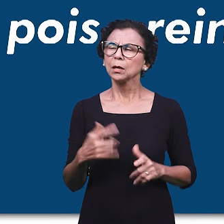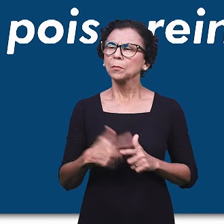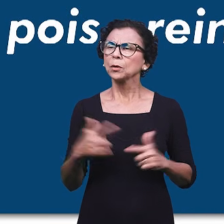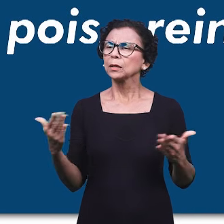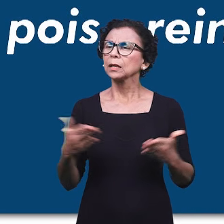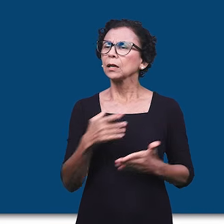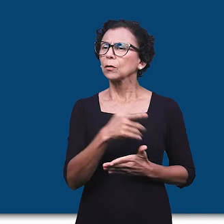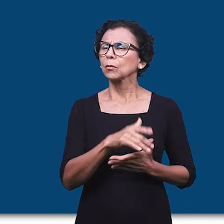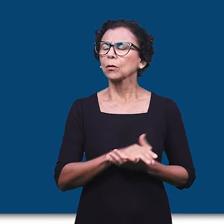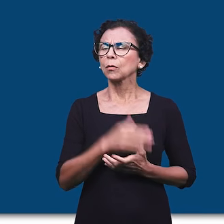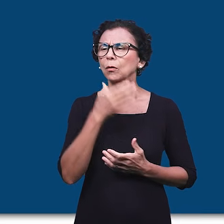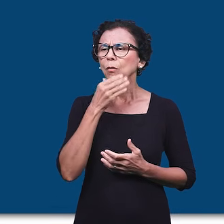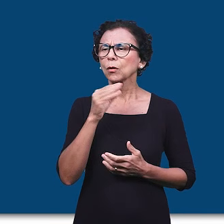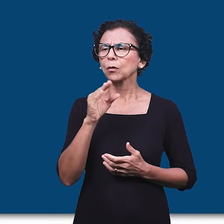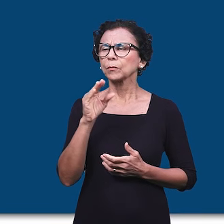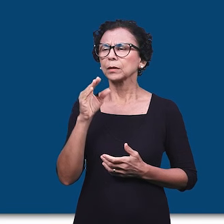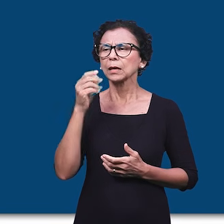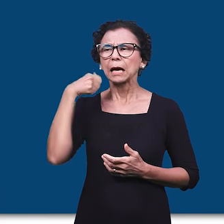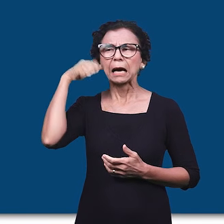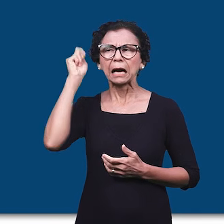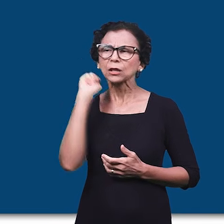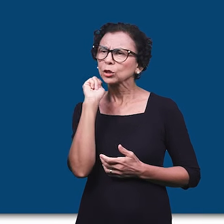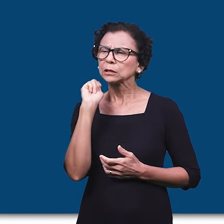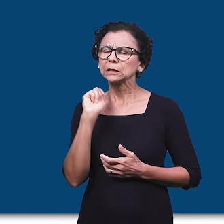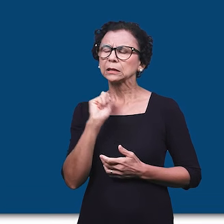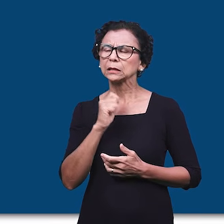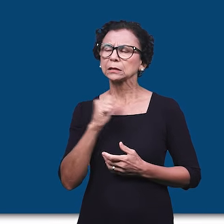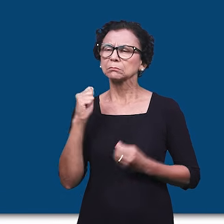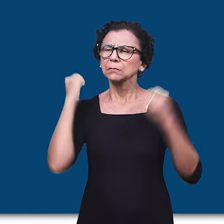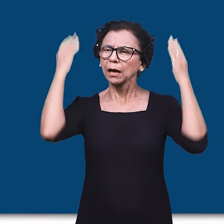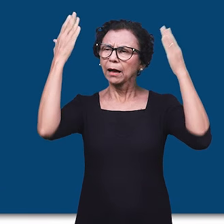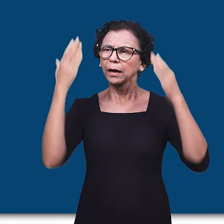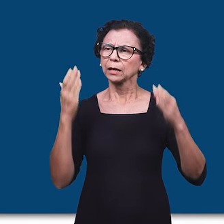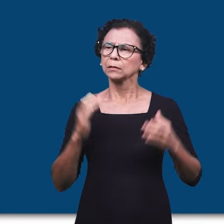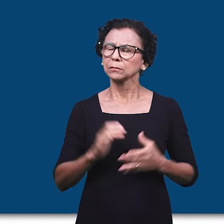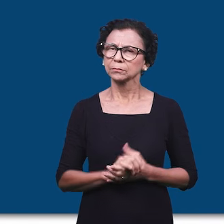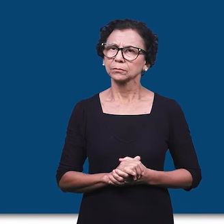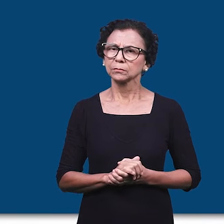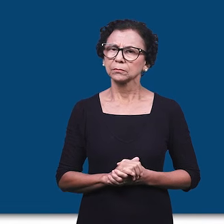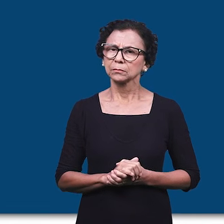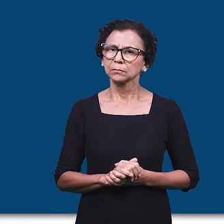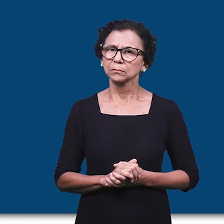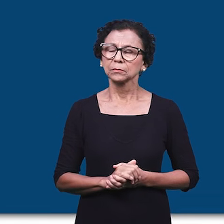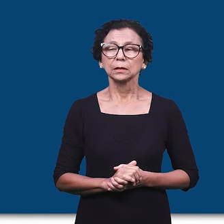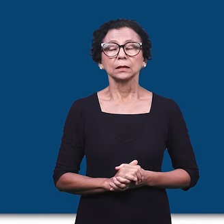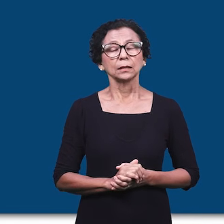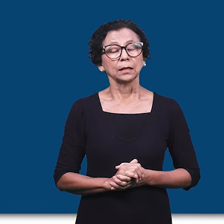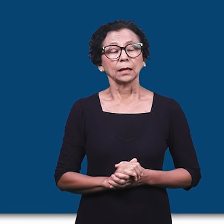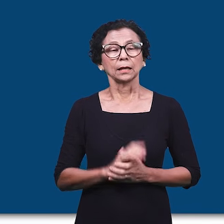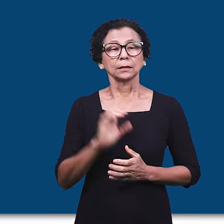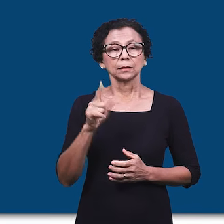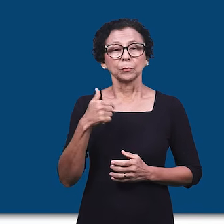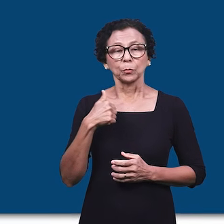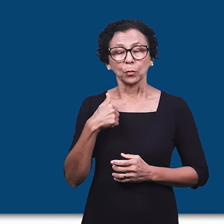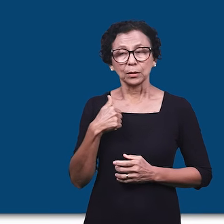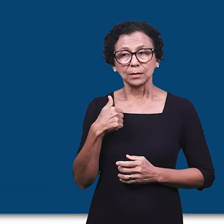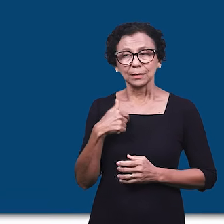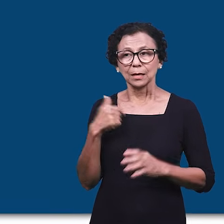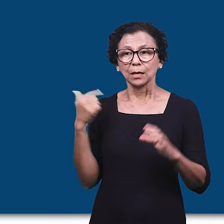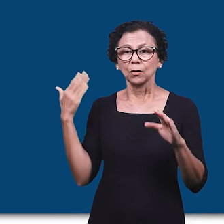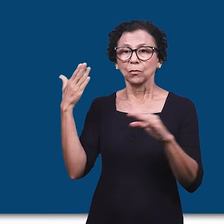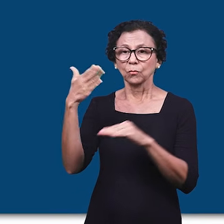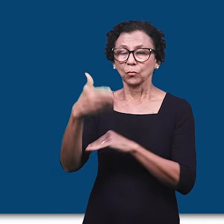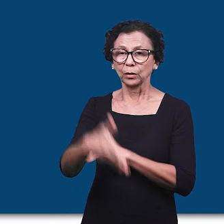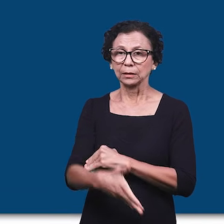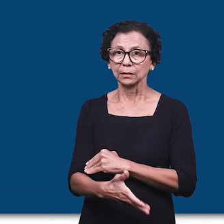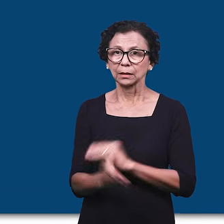reina Adonias? E eis que, estando tu ainda falando com o rei, eu também entrarei depois de ti,